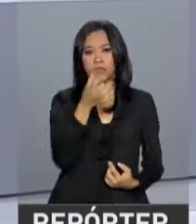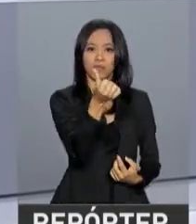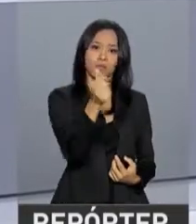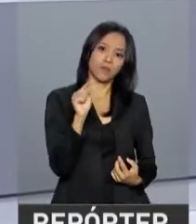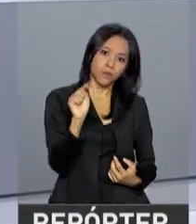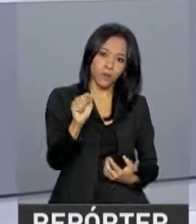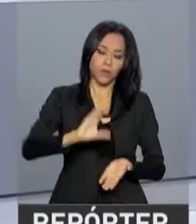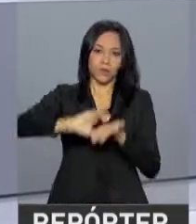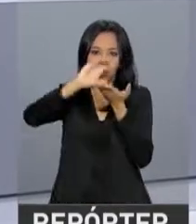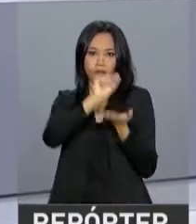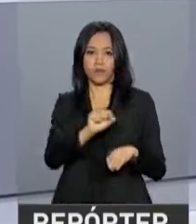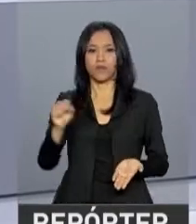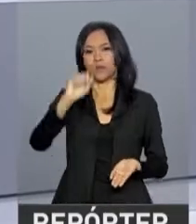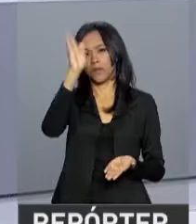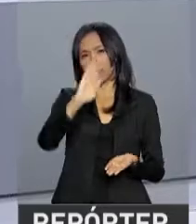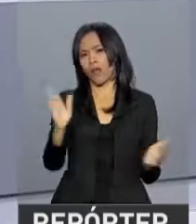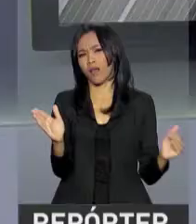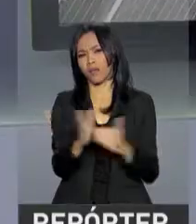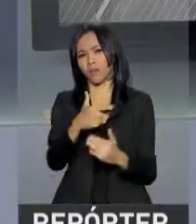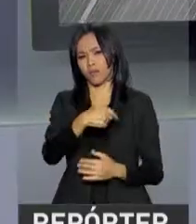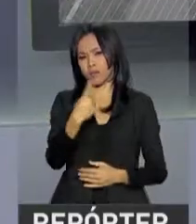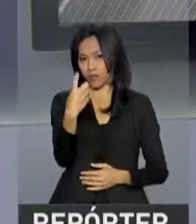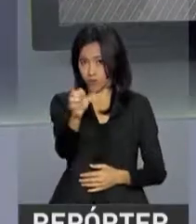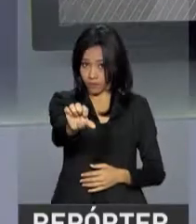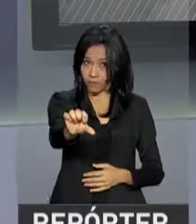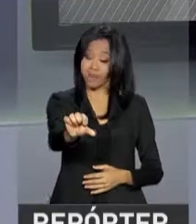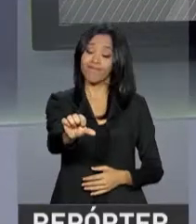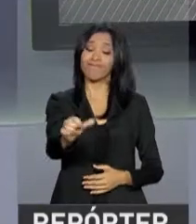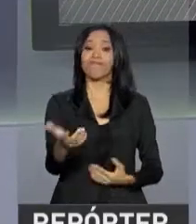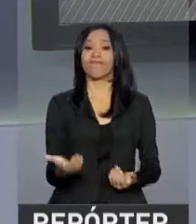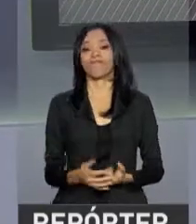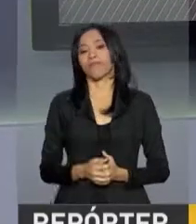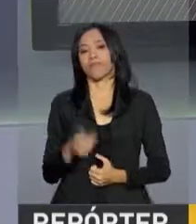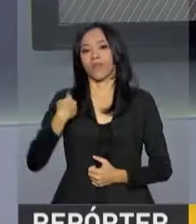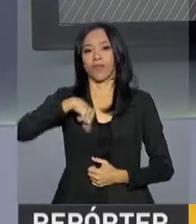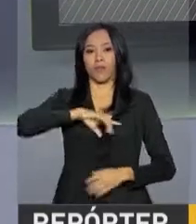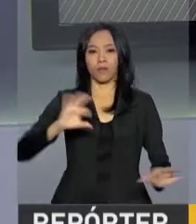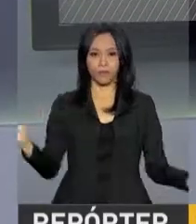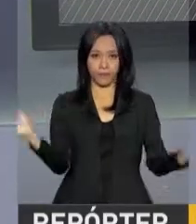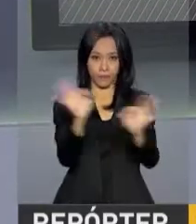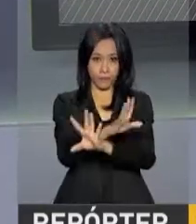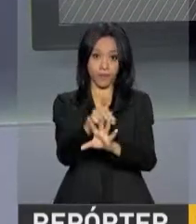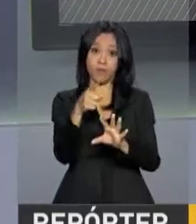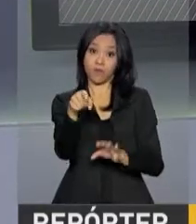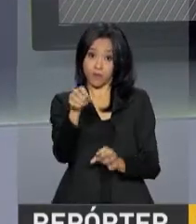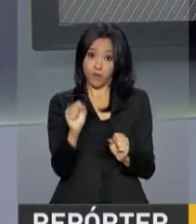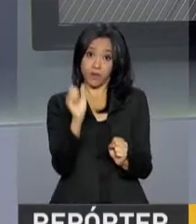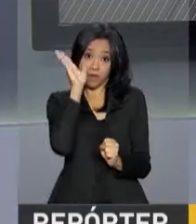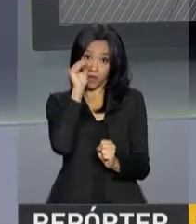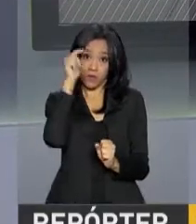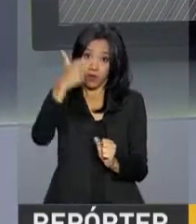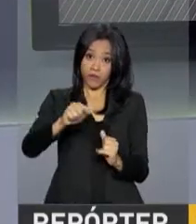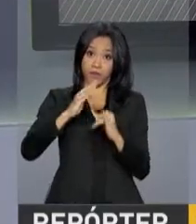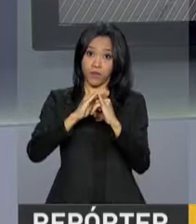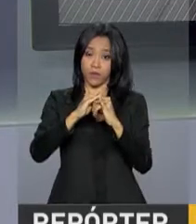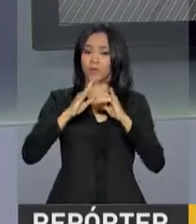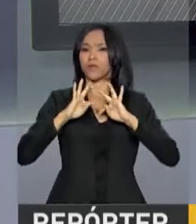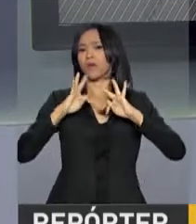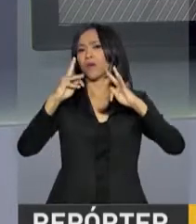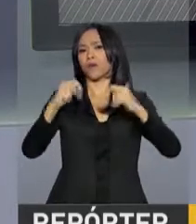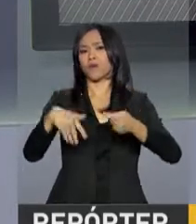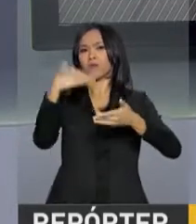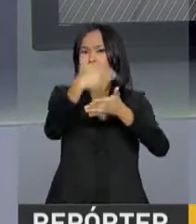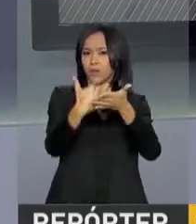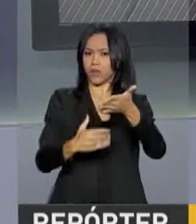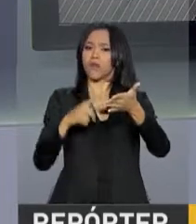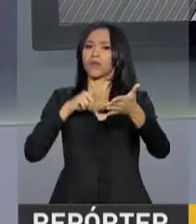todo o Brasil até 2019. Nós ficamos por aqui. Você pode rever as reportagens no YouTube. E toda a programação também